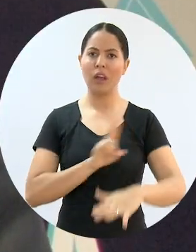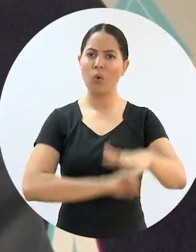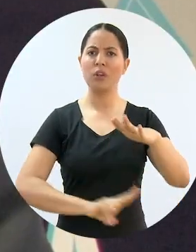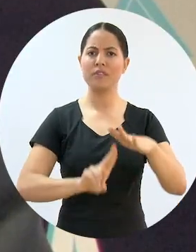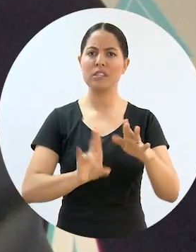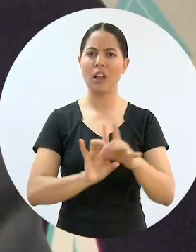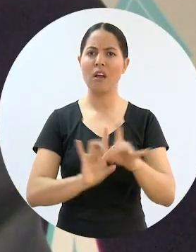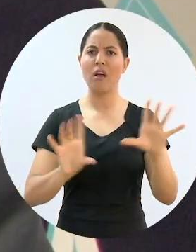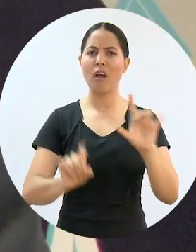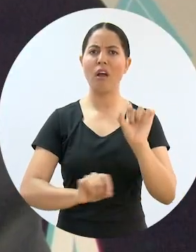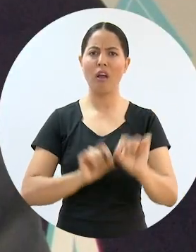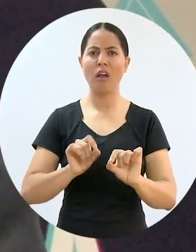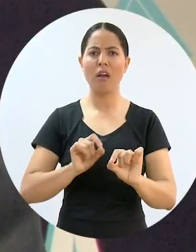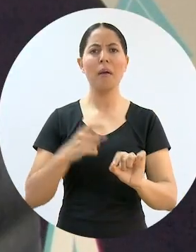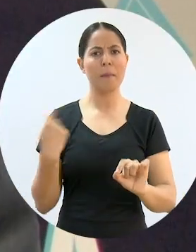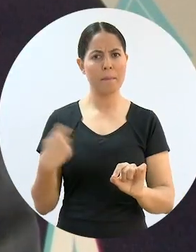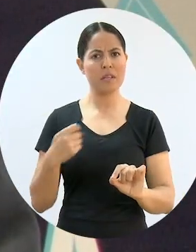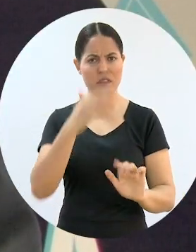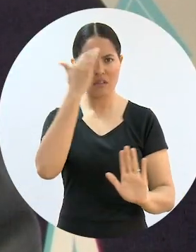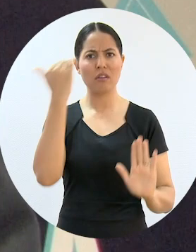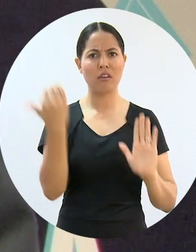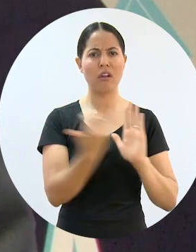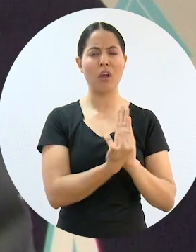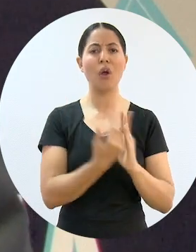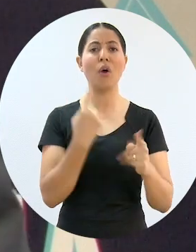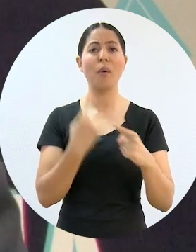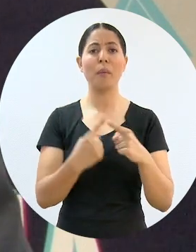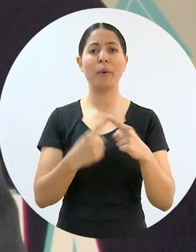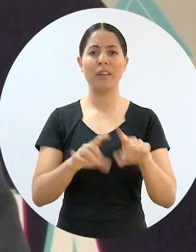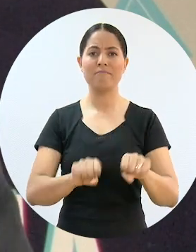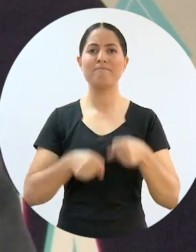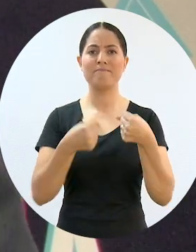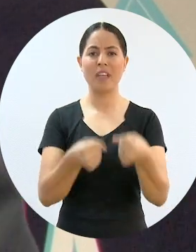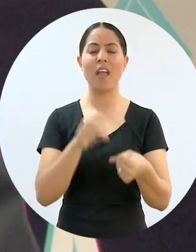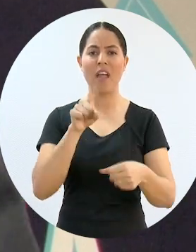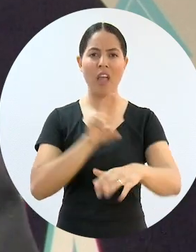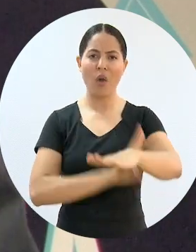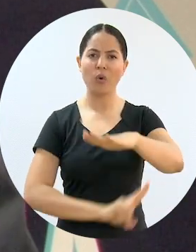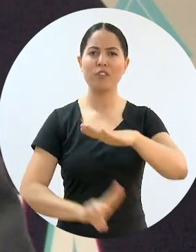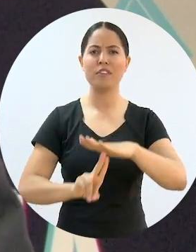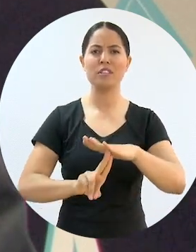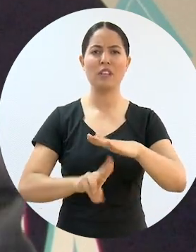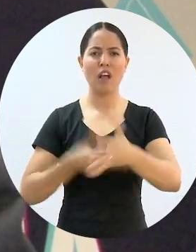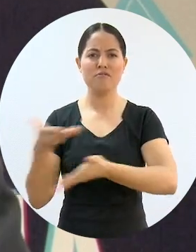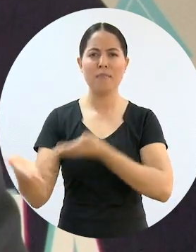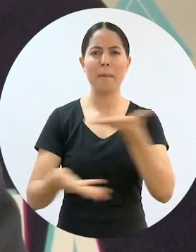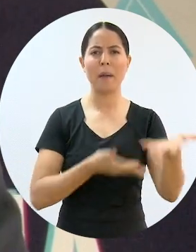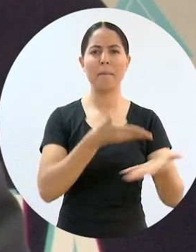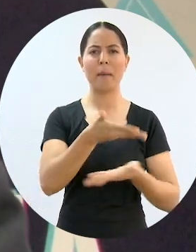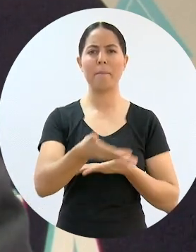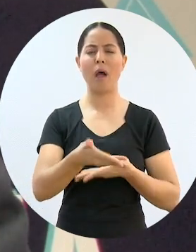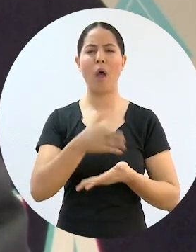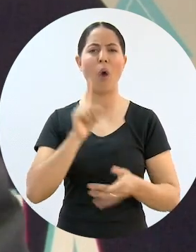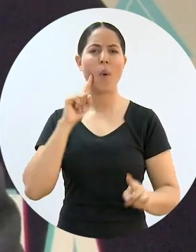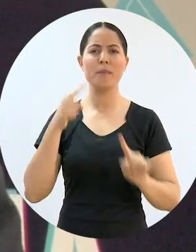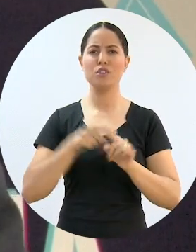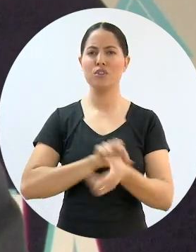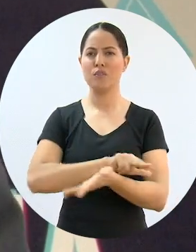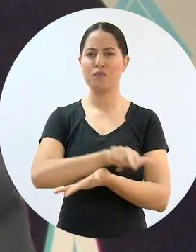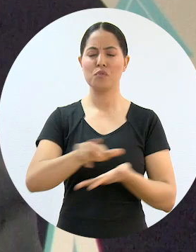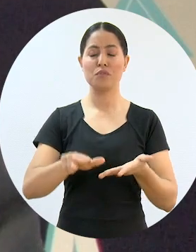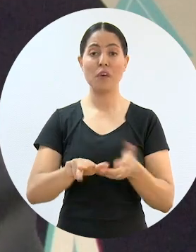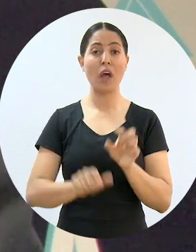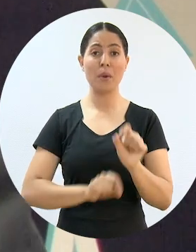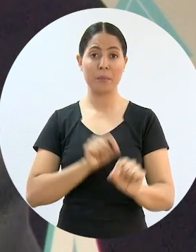universitária, porque ela está associada também à defesa de um projeto de universidade. A universidade como um espaço múltiplo, com várias